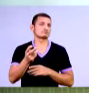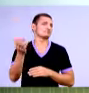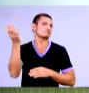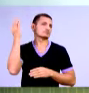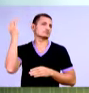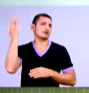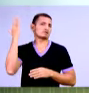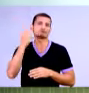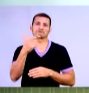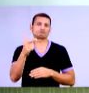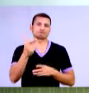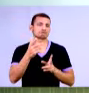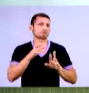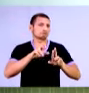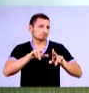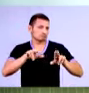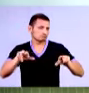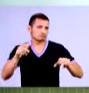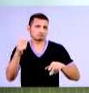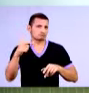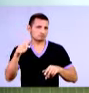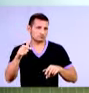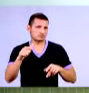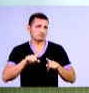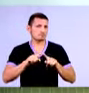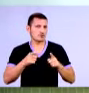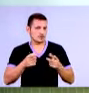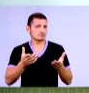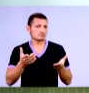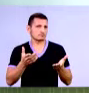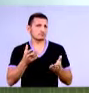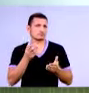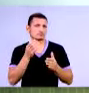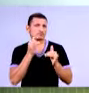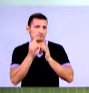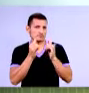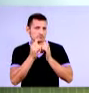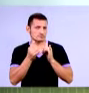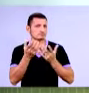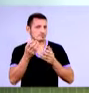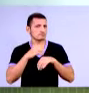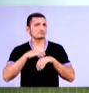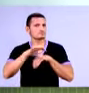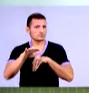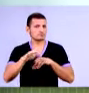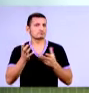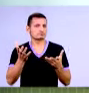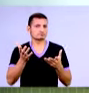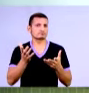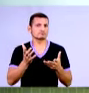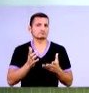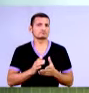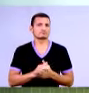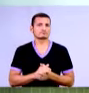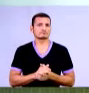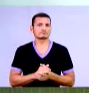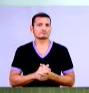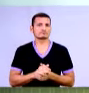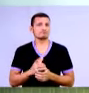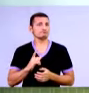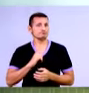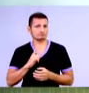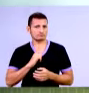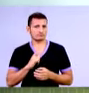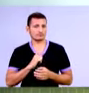esses recursos à disposição, mas mesmo assim as informações eram transmitidas, né? Mesmo assim existia